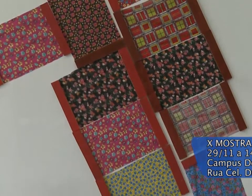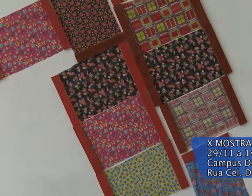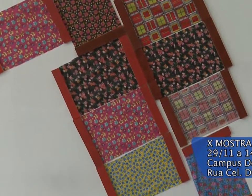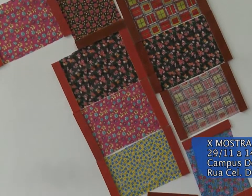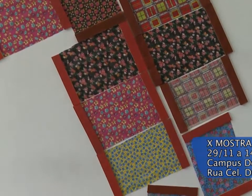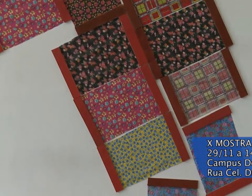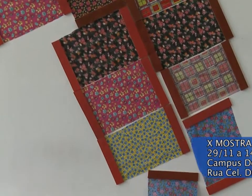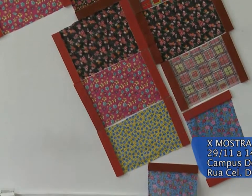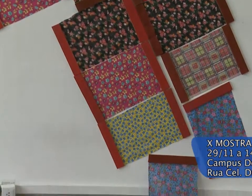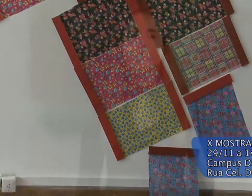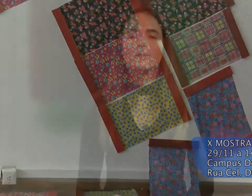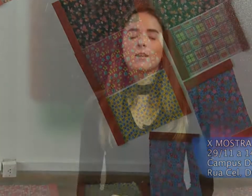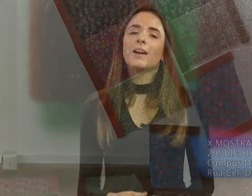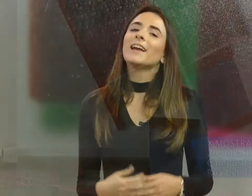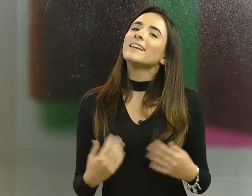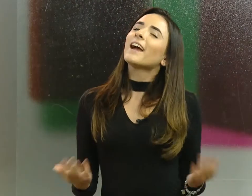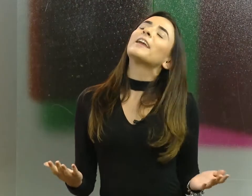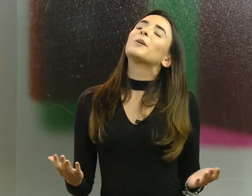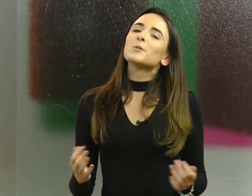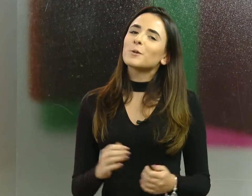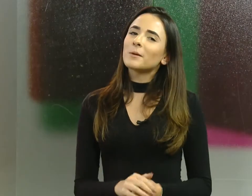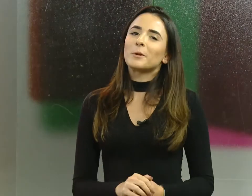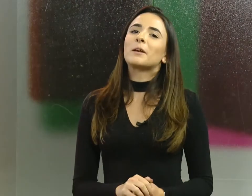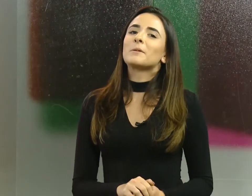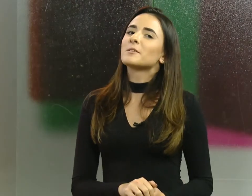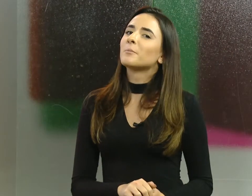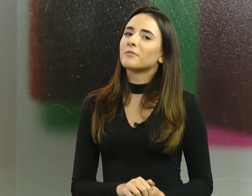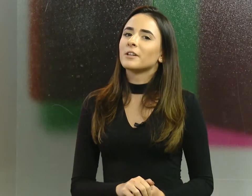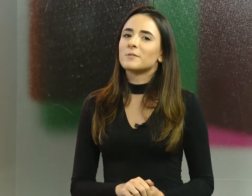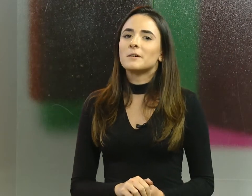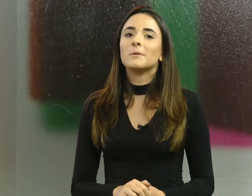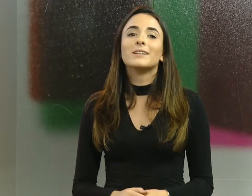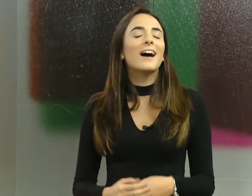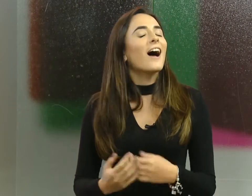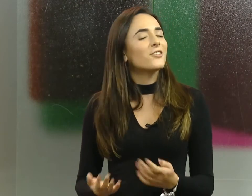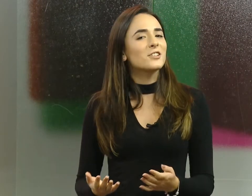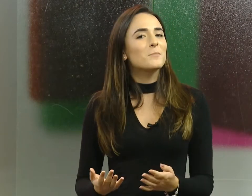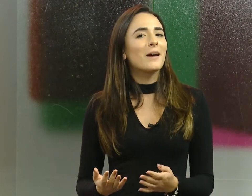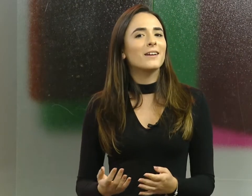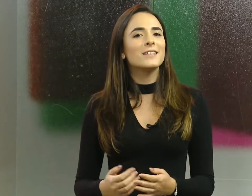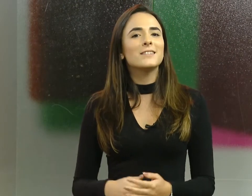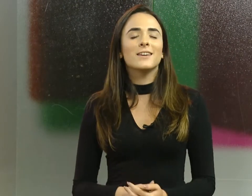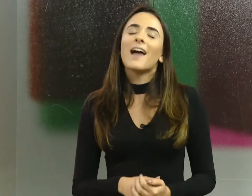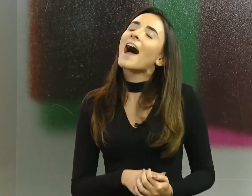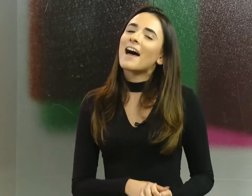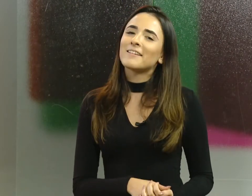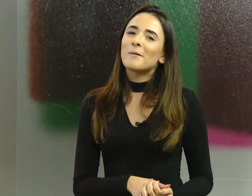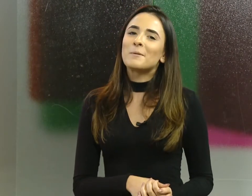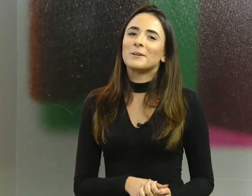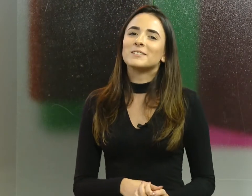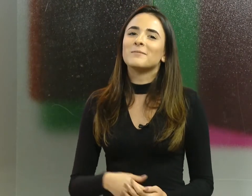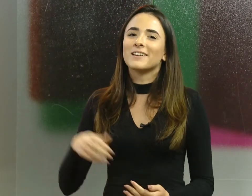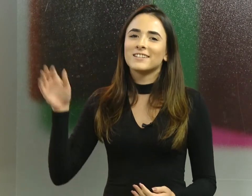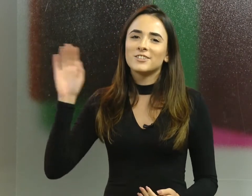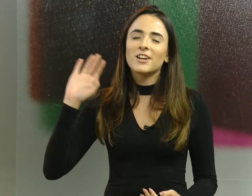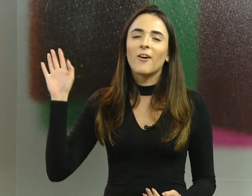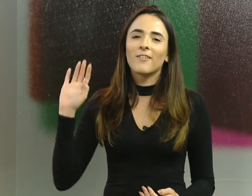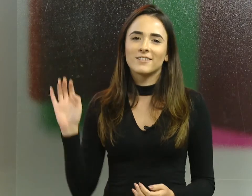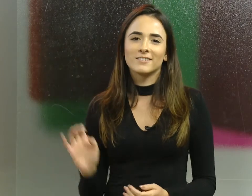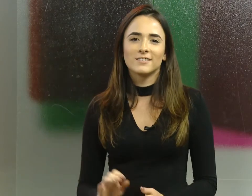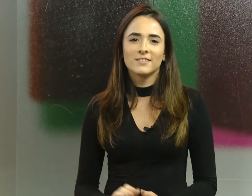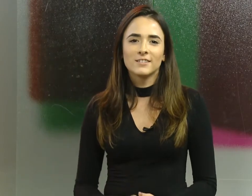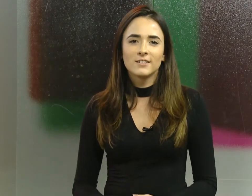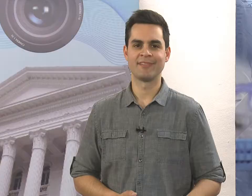a pena conferir. E aí, gostou da programação para o final de semana? A gente espera que sim. Até a próxima.